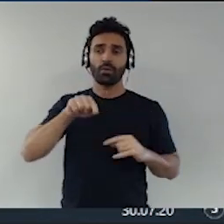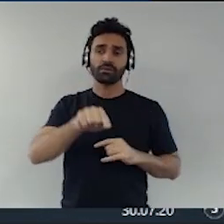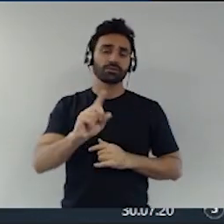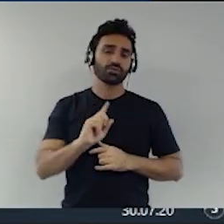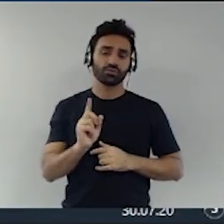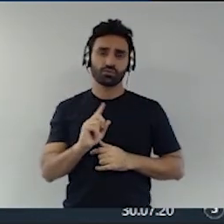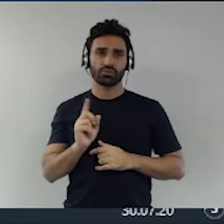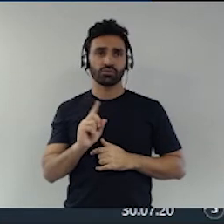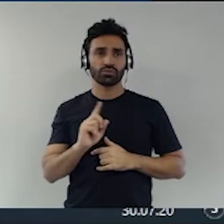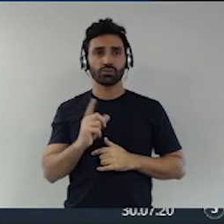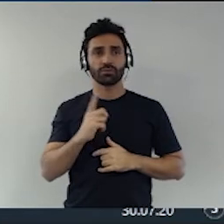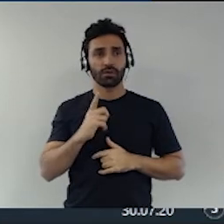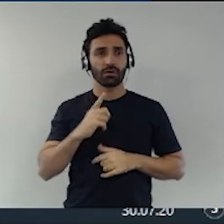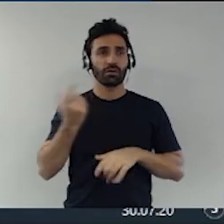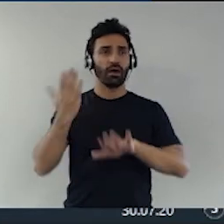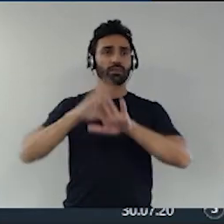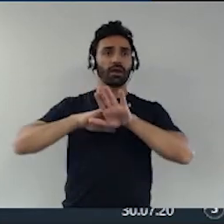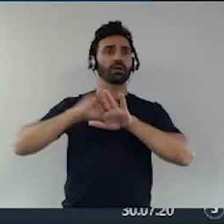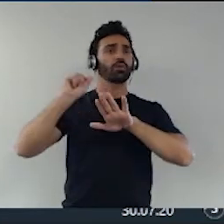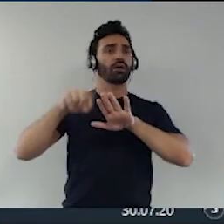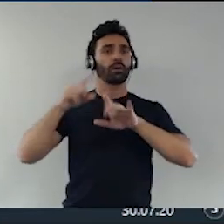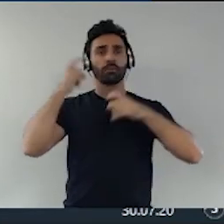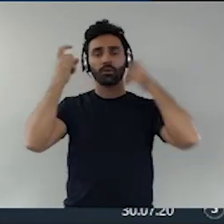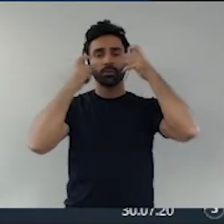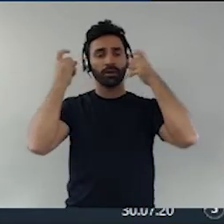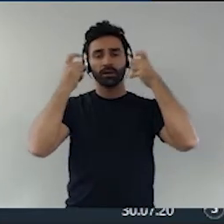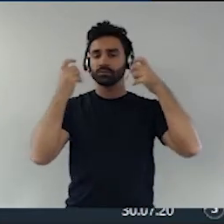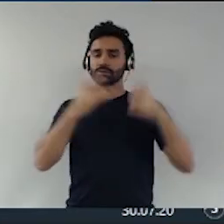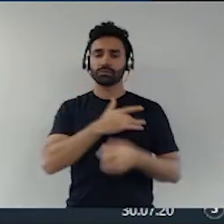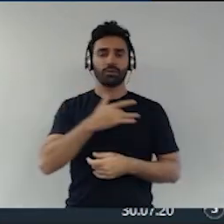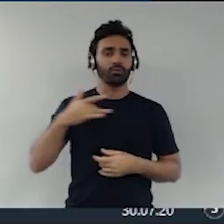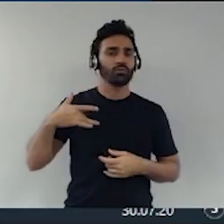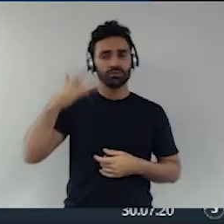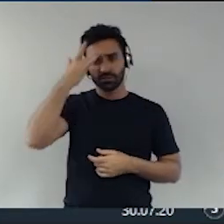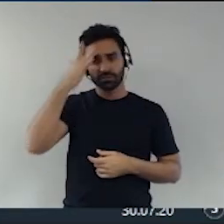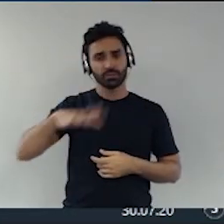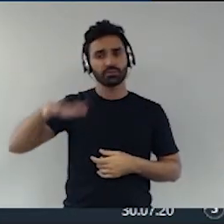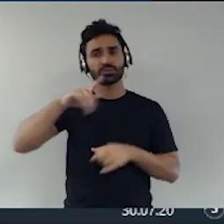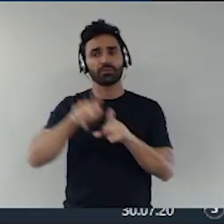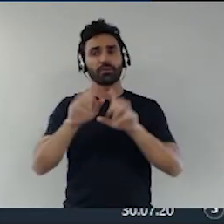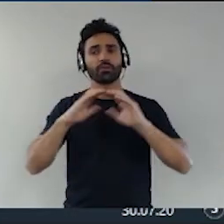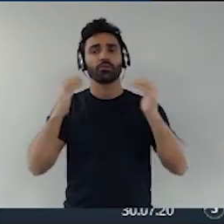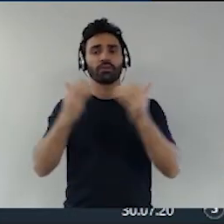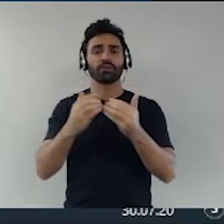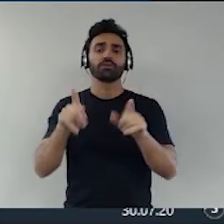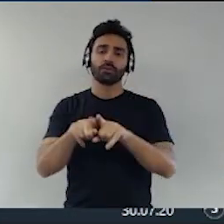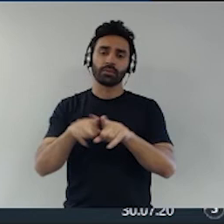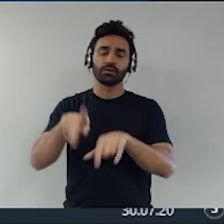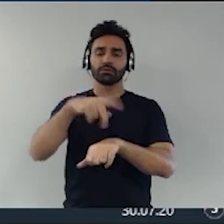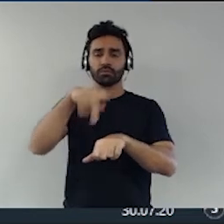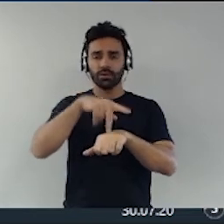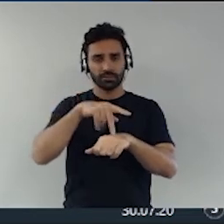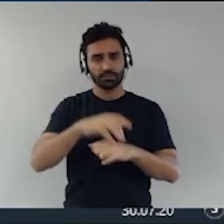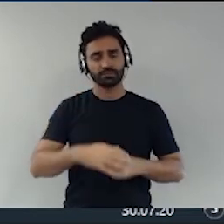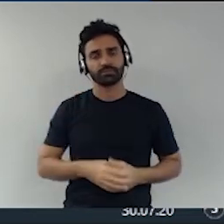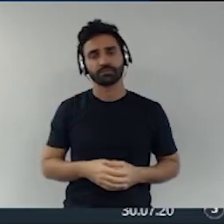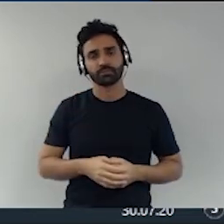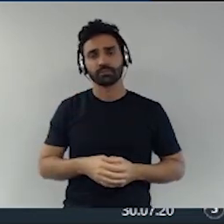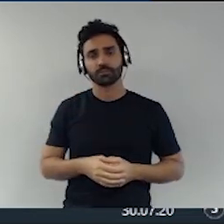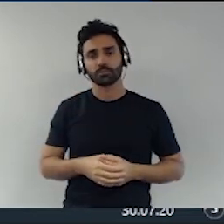né? O que está por trás disso é a saúde global, a saúde das pessoas e das comunidades e dos países,